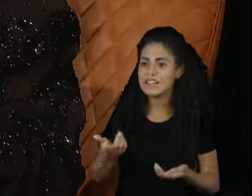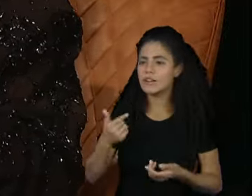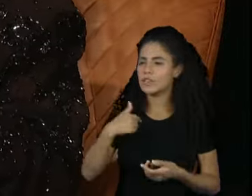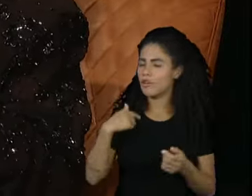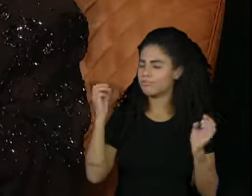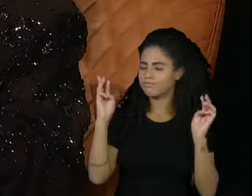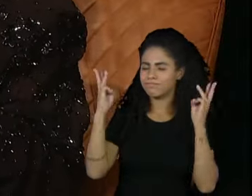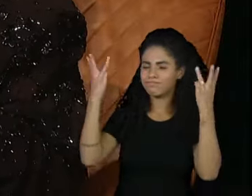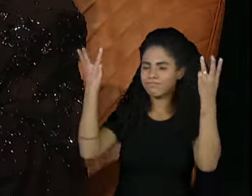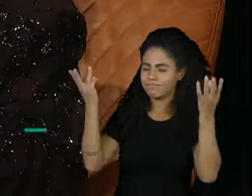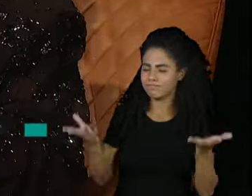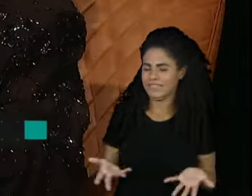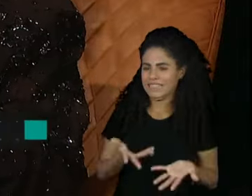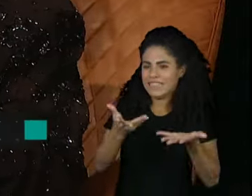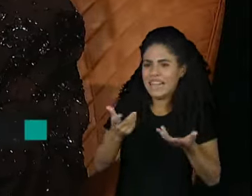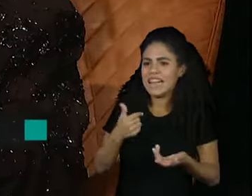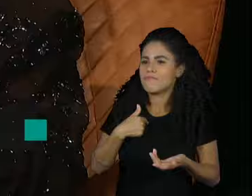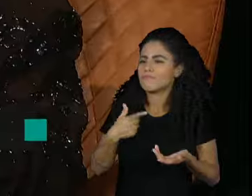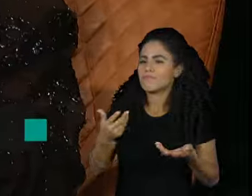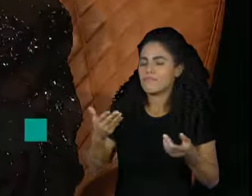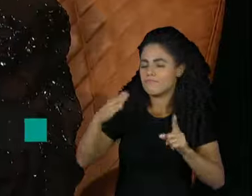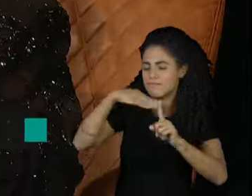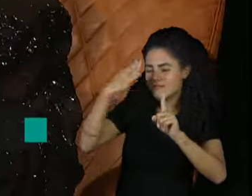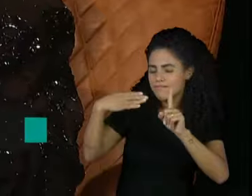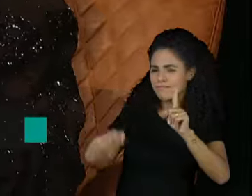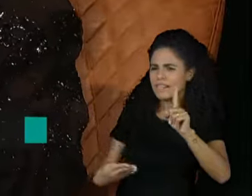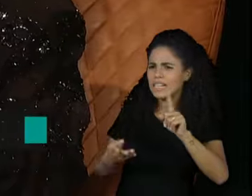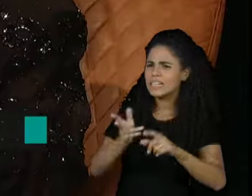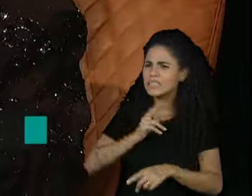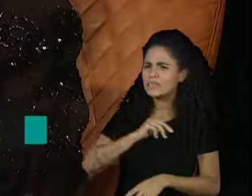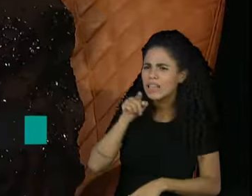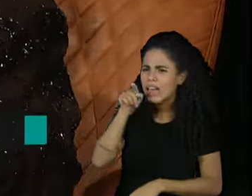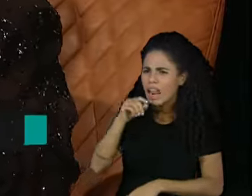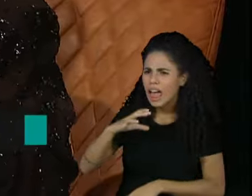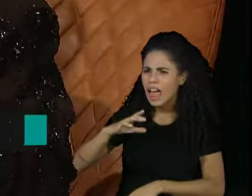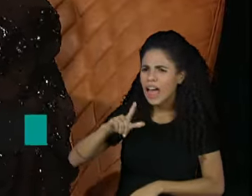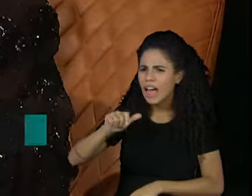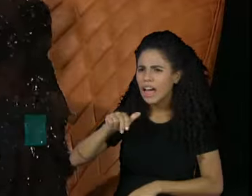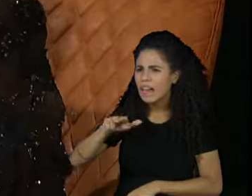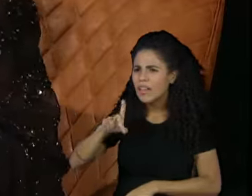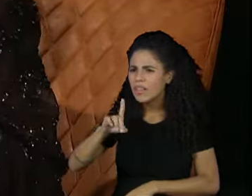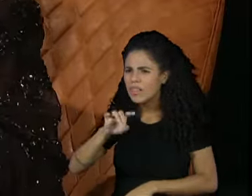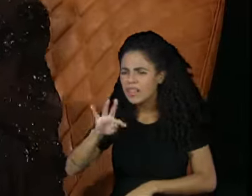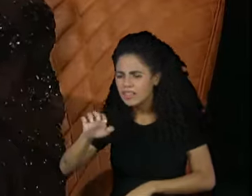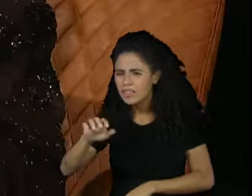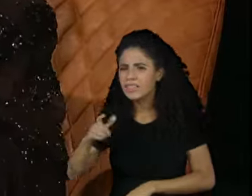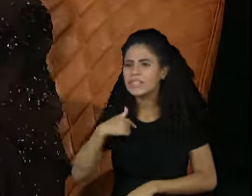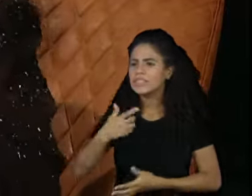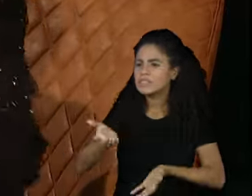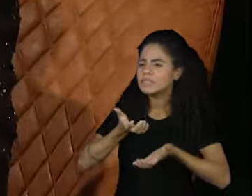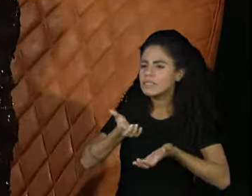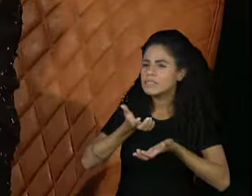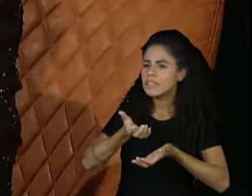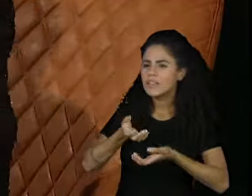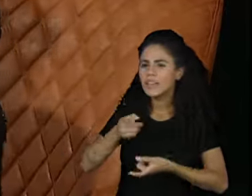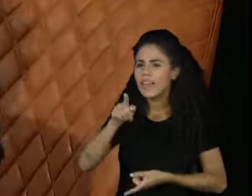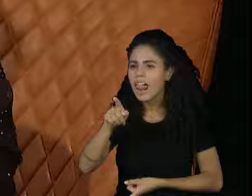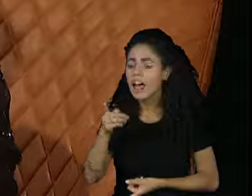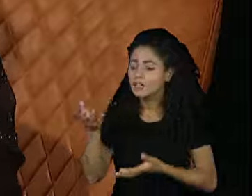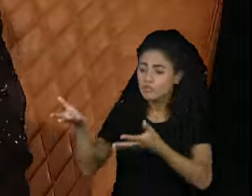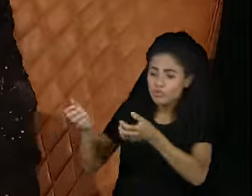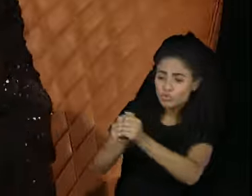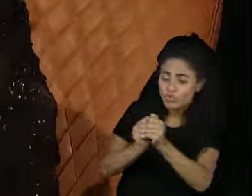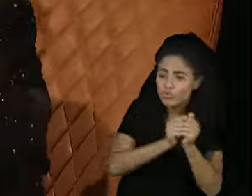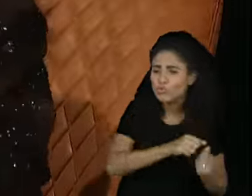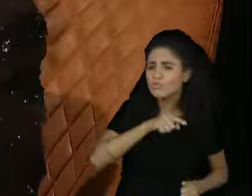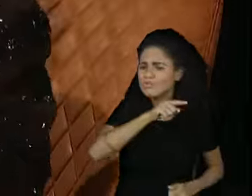né? E alguém disse assim, nossa, a Claudete é maravilhosa. Eu queria tanto, era uma produtora, eu queria levá-la para